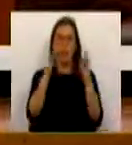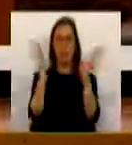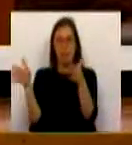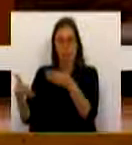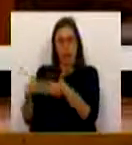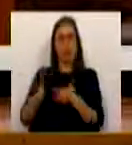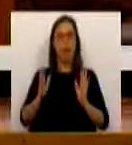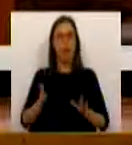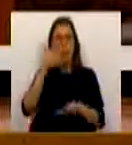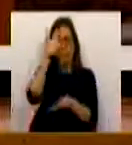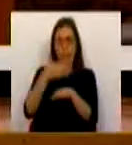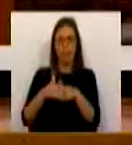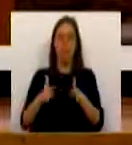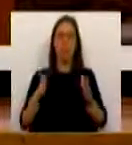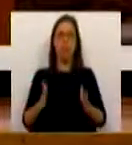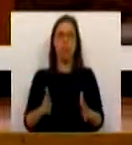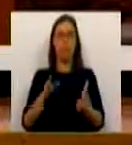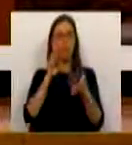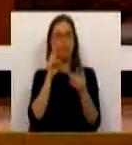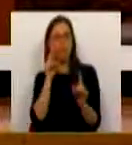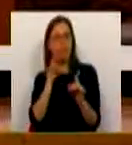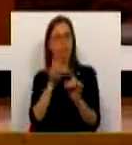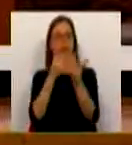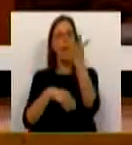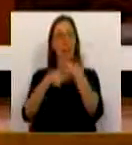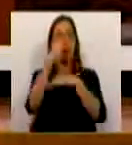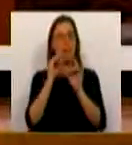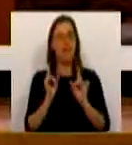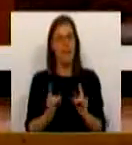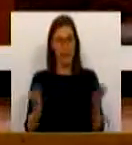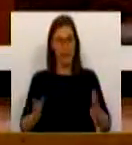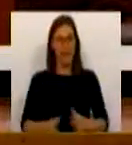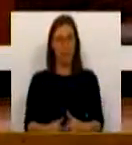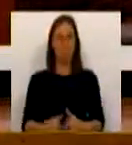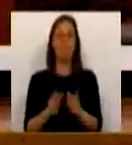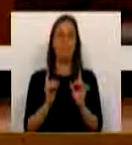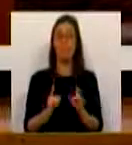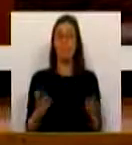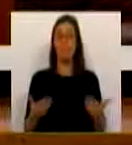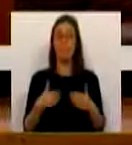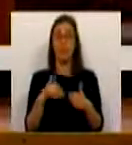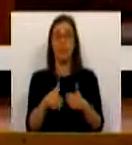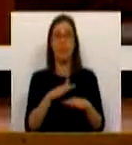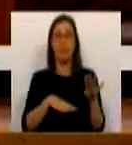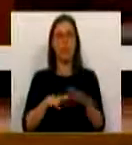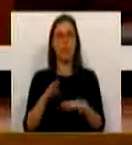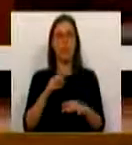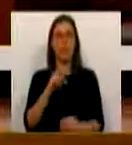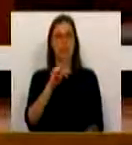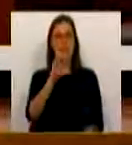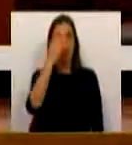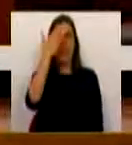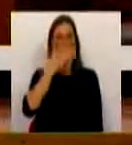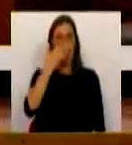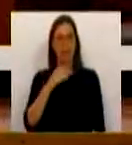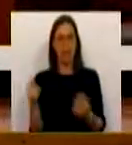tabus ou preconceitos, numa ótica de aprendizagem. É isso que iremos fazer durante os 30